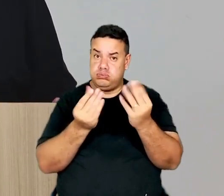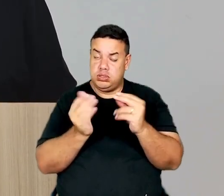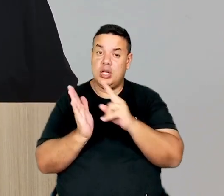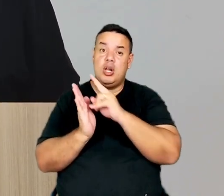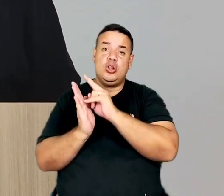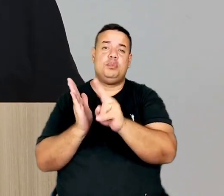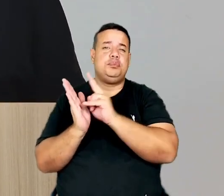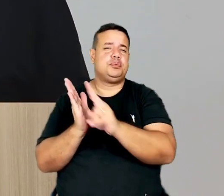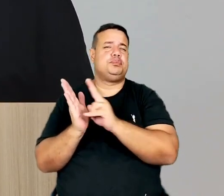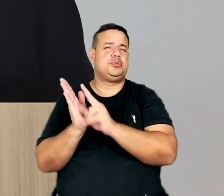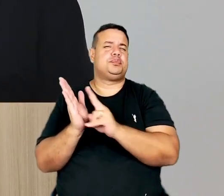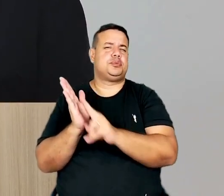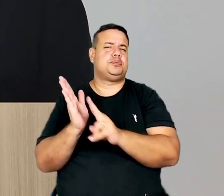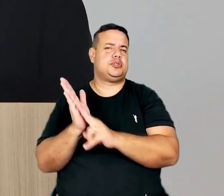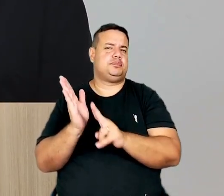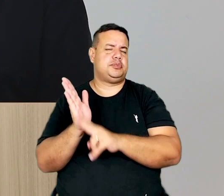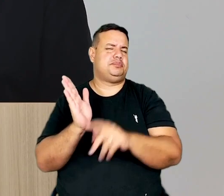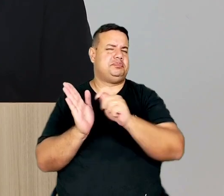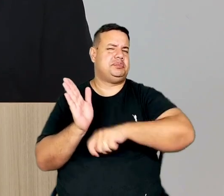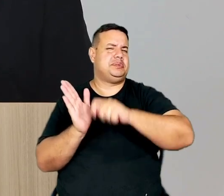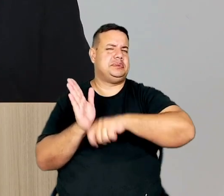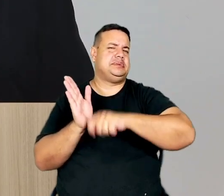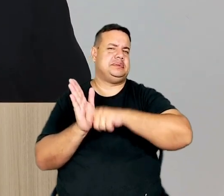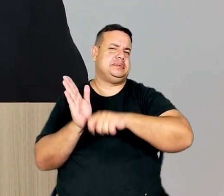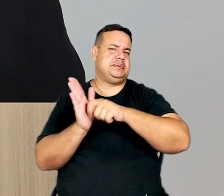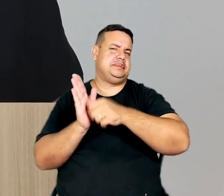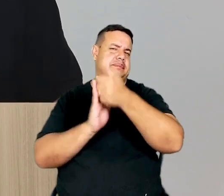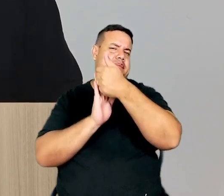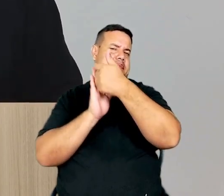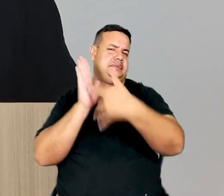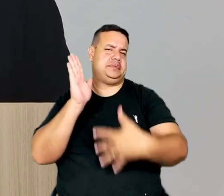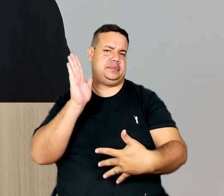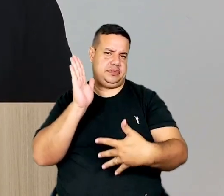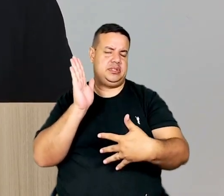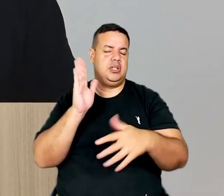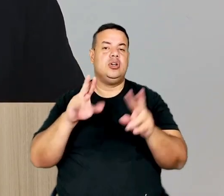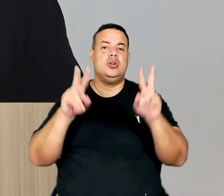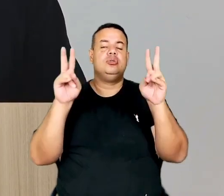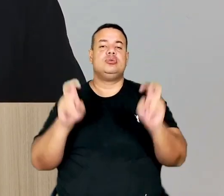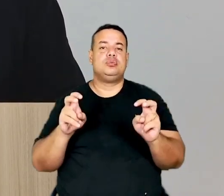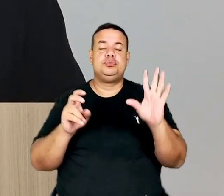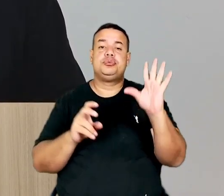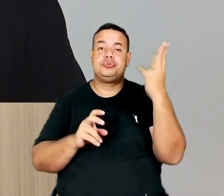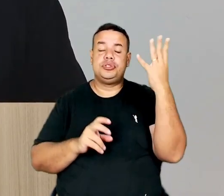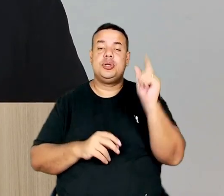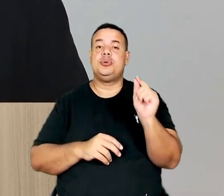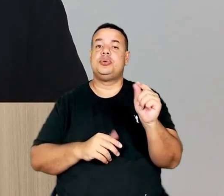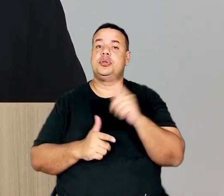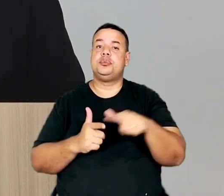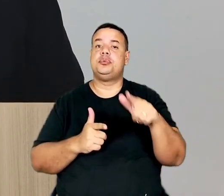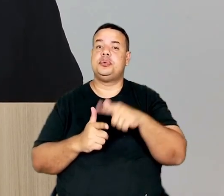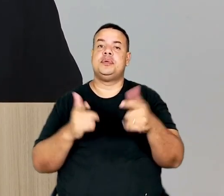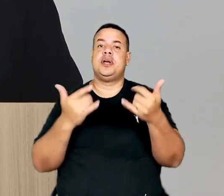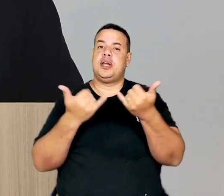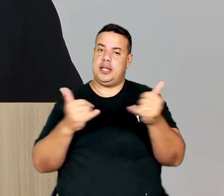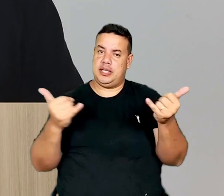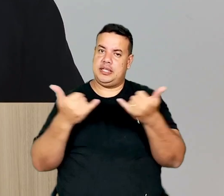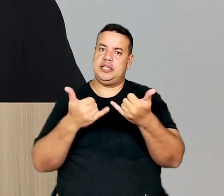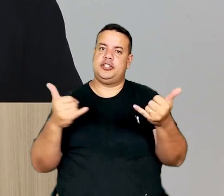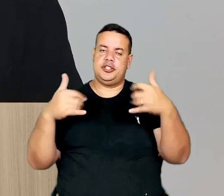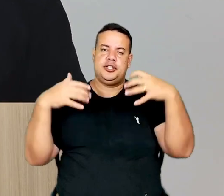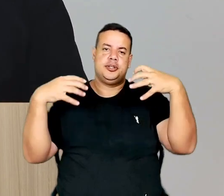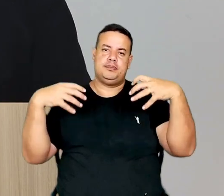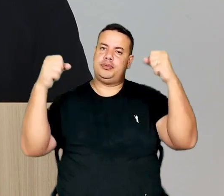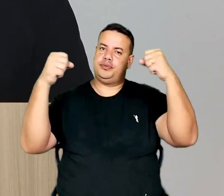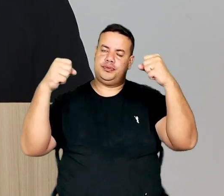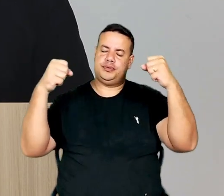abaixo assinado, né, das comunidades aí da área rural, com relação às frequentes quedas de energia e à demora na retomada